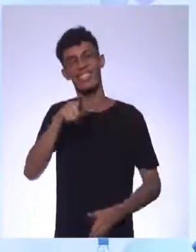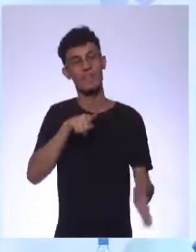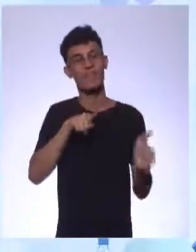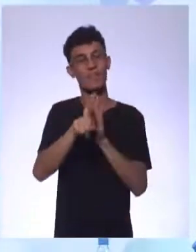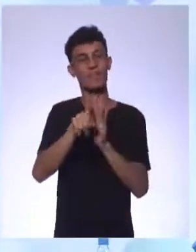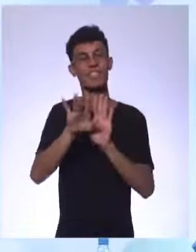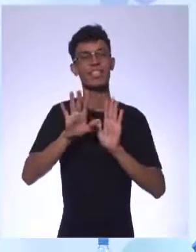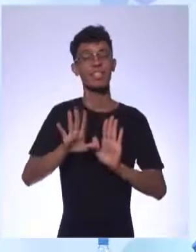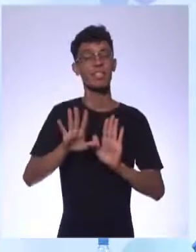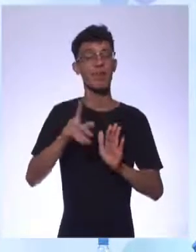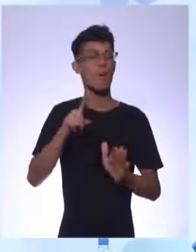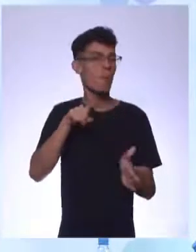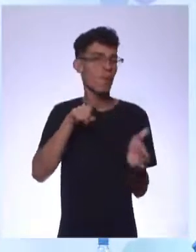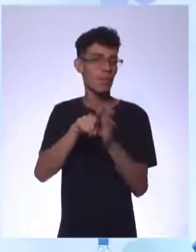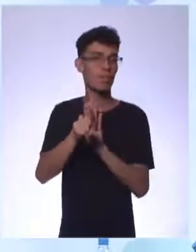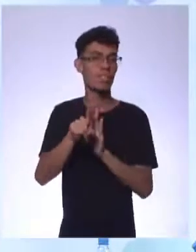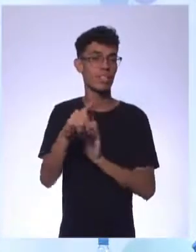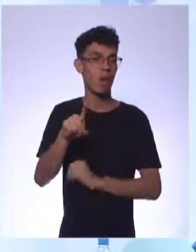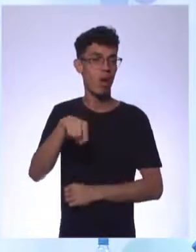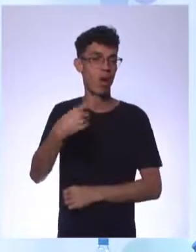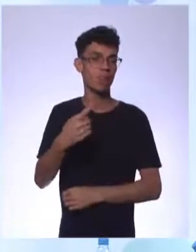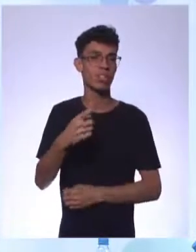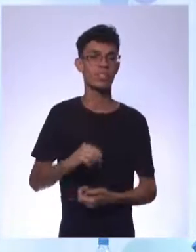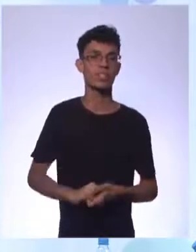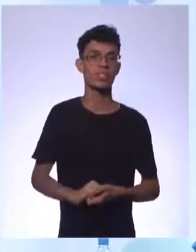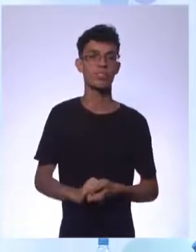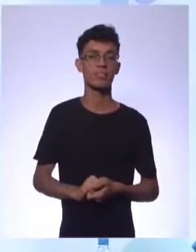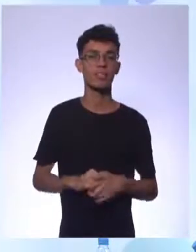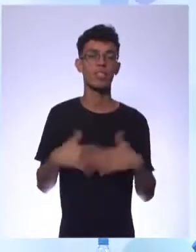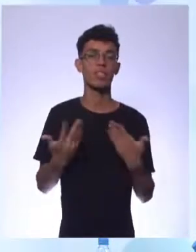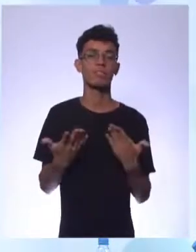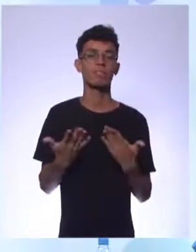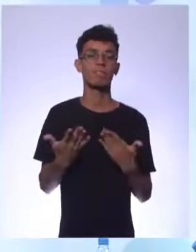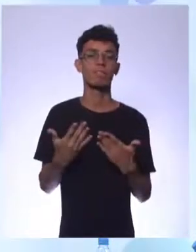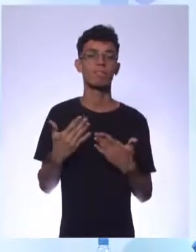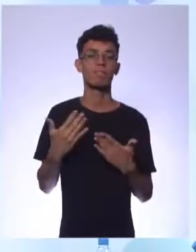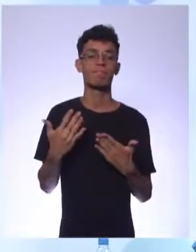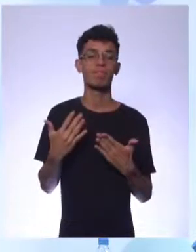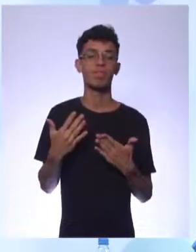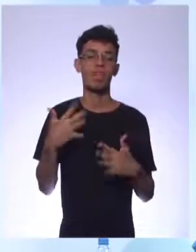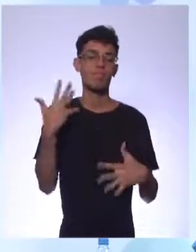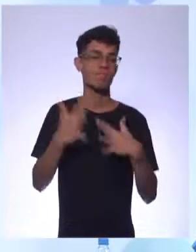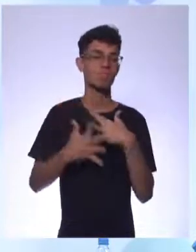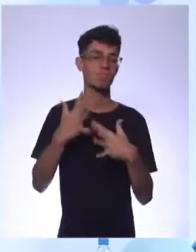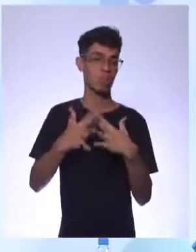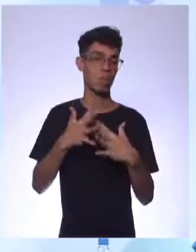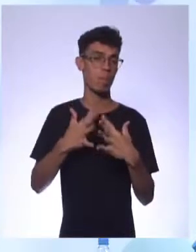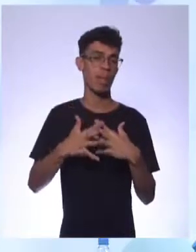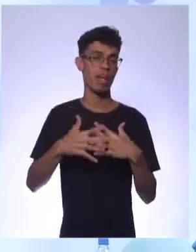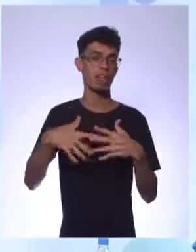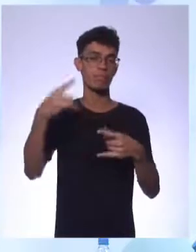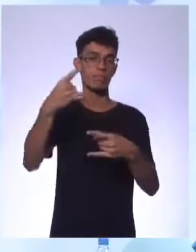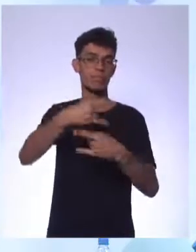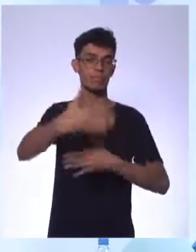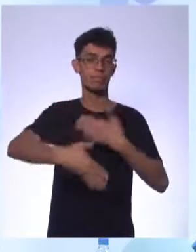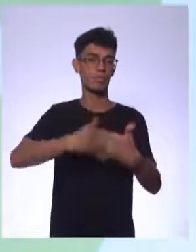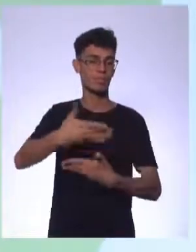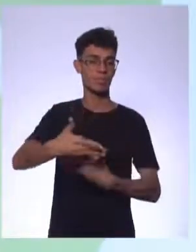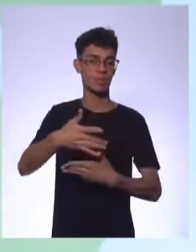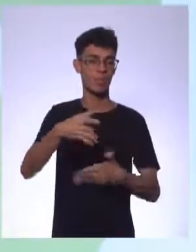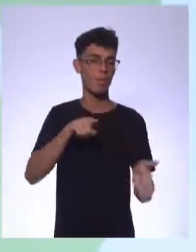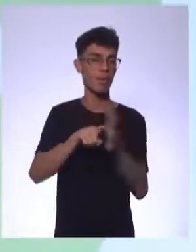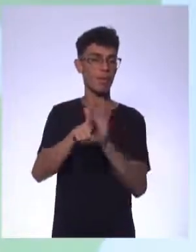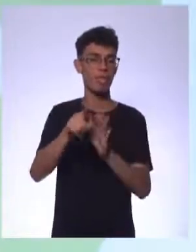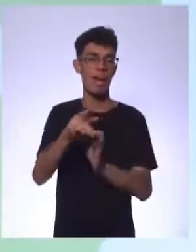pergunta. falar. Próxima pergunta. Vamos lá, Então vai olha pra só. próxima, vai. Quer ver? Porque senão a gente vai atrapalhar aqui a É interação porque das alguns perguntas. falam que é